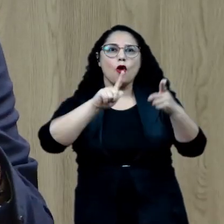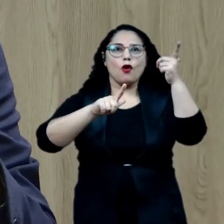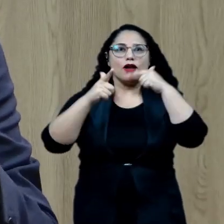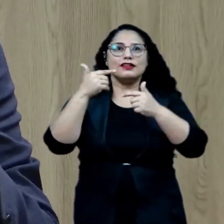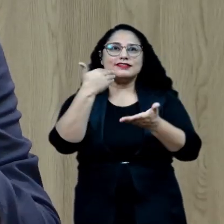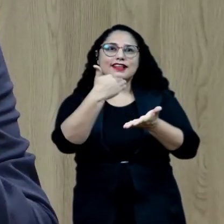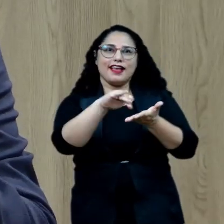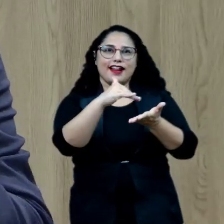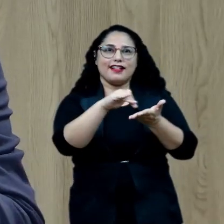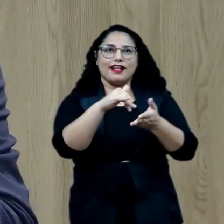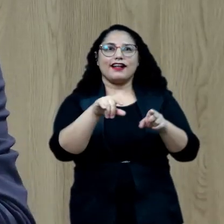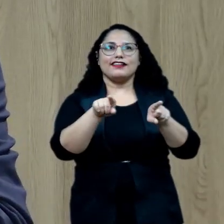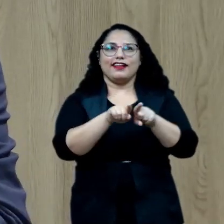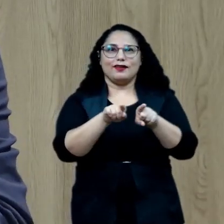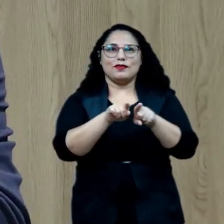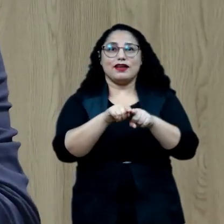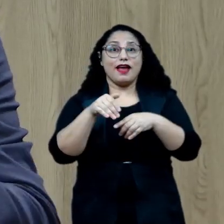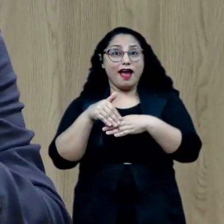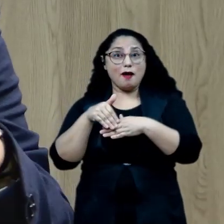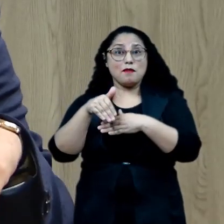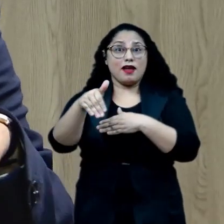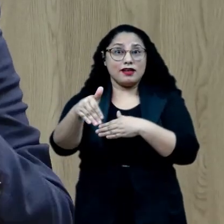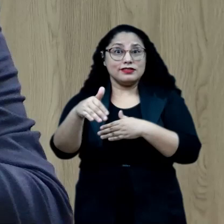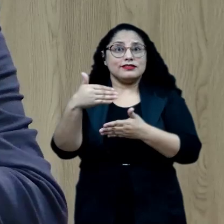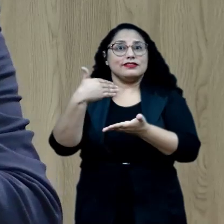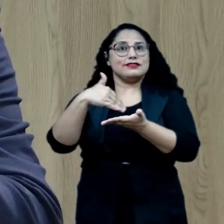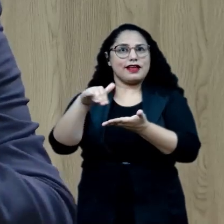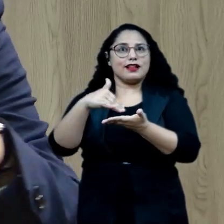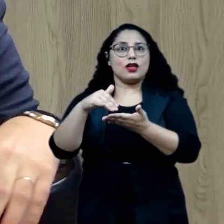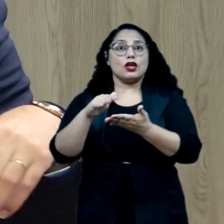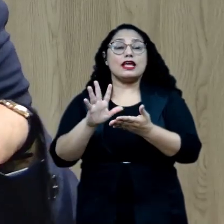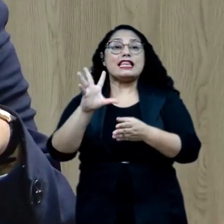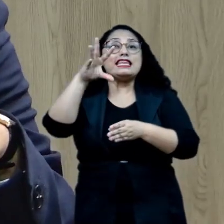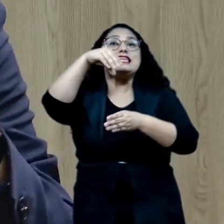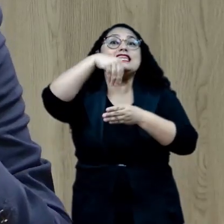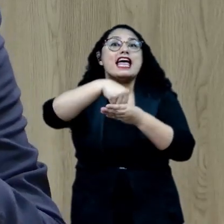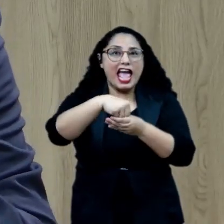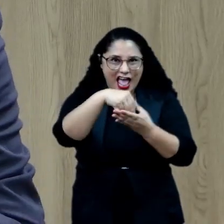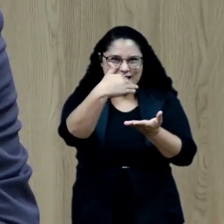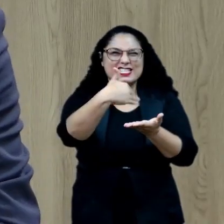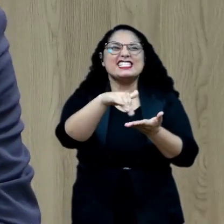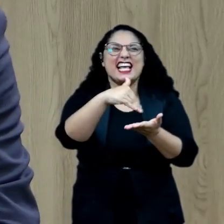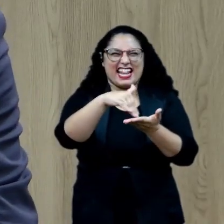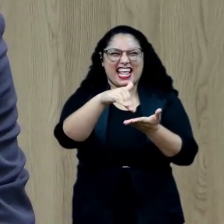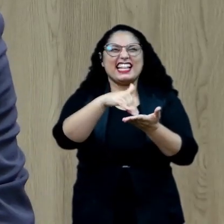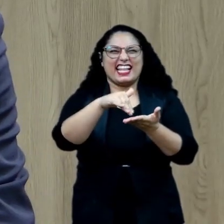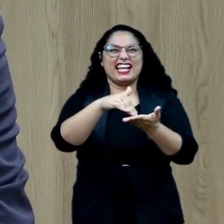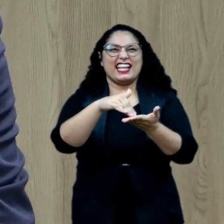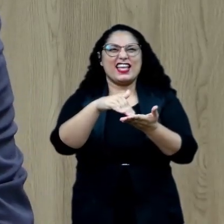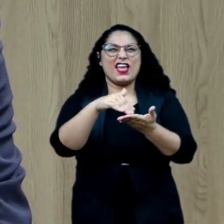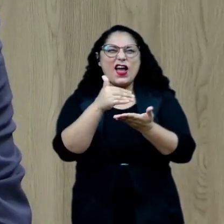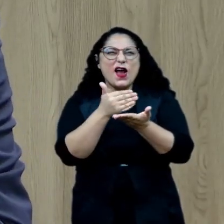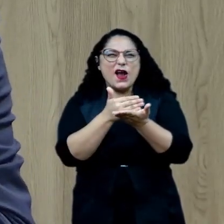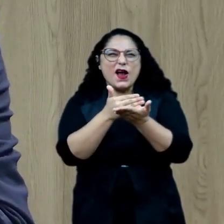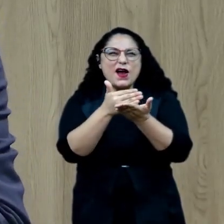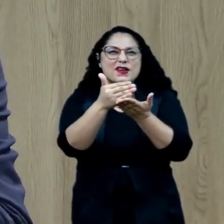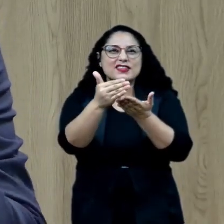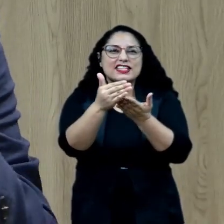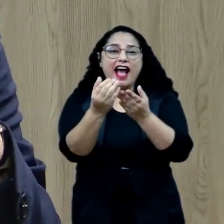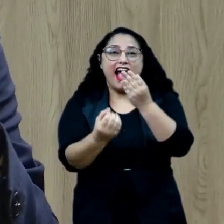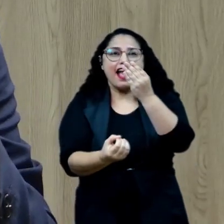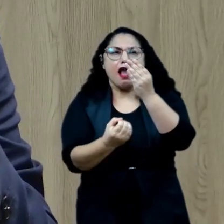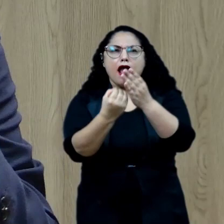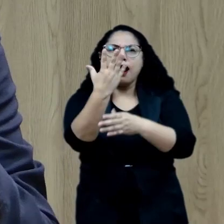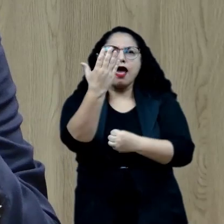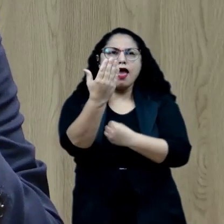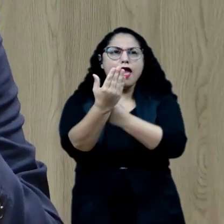no secretariado, a partir do secretariado e no secretariado, é que eu comecei, então, a